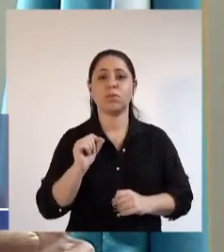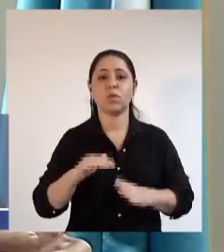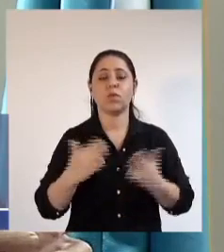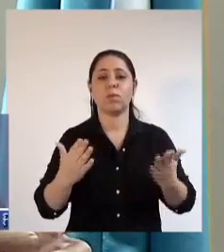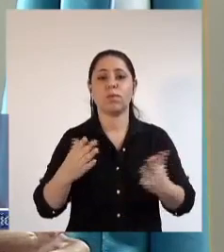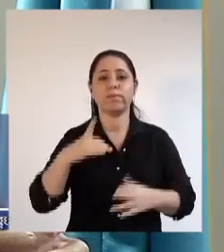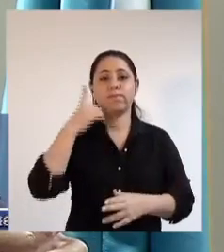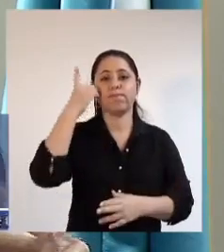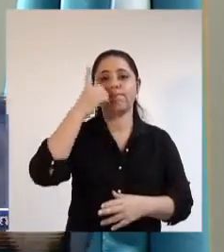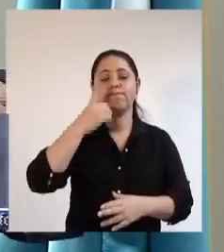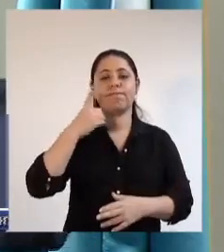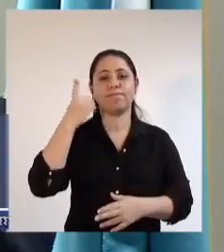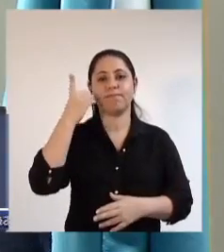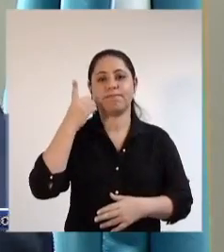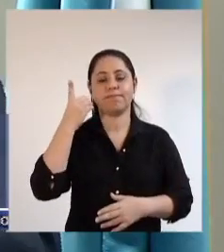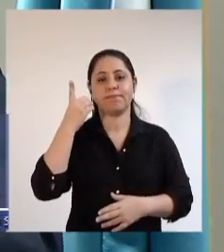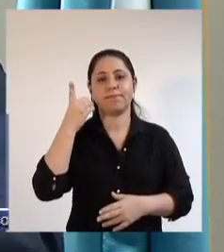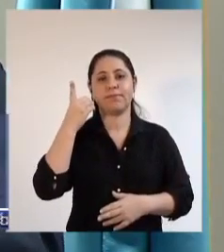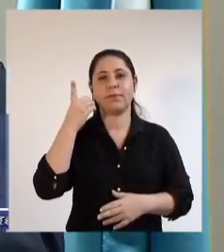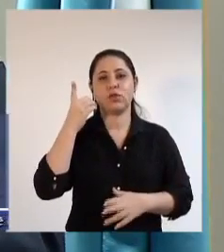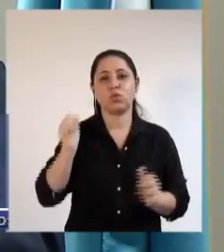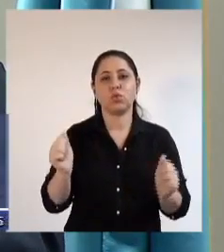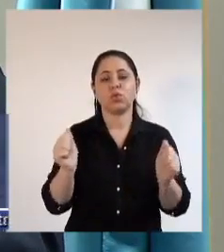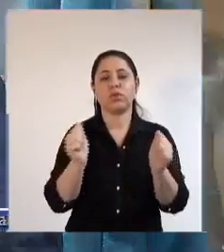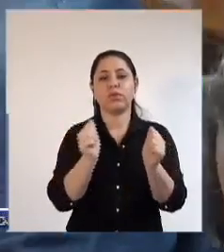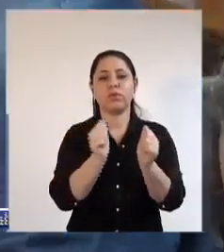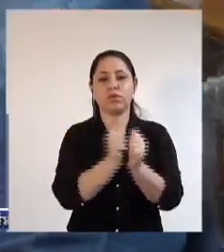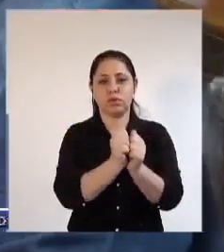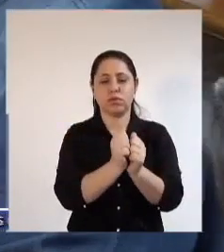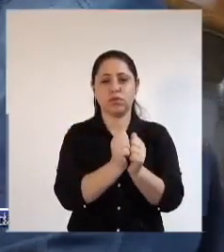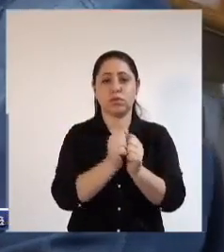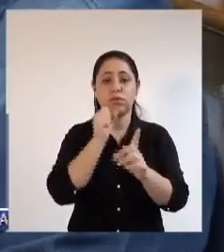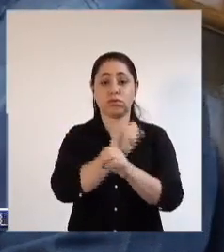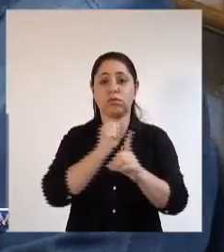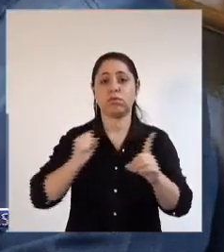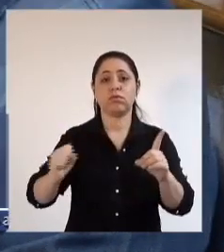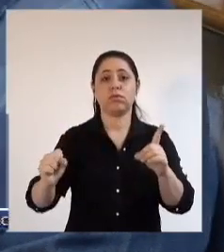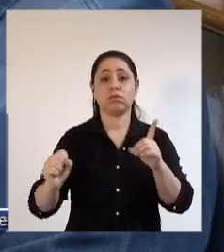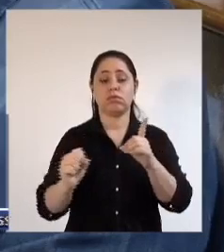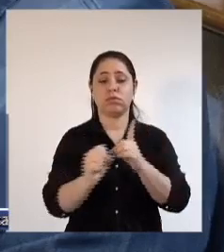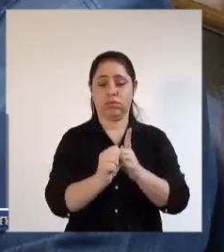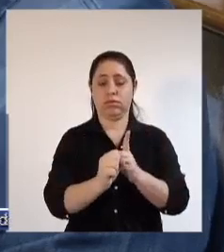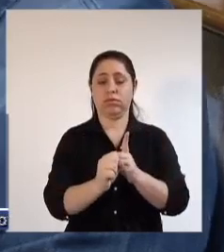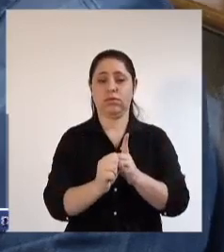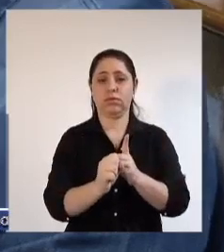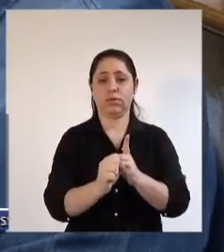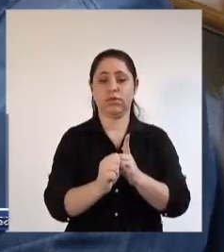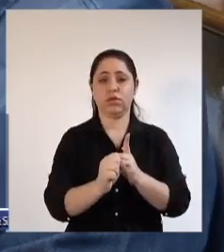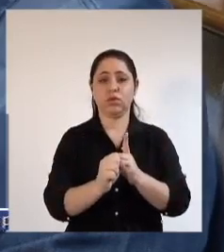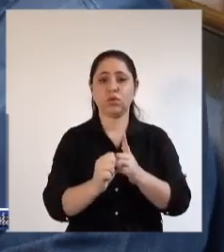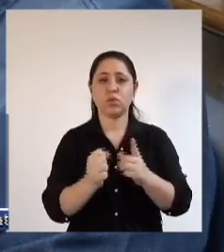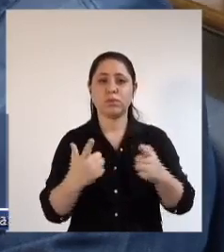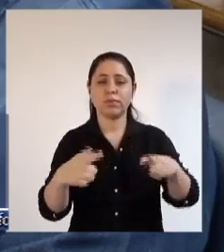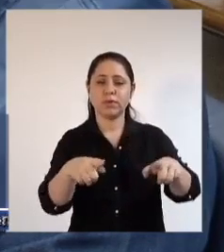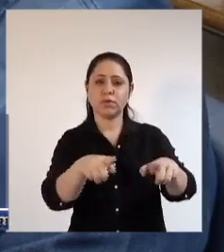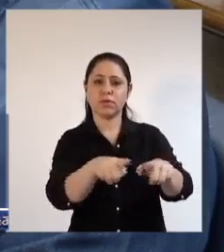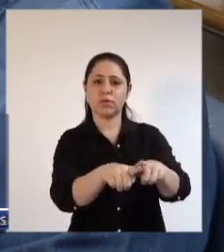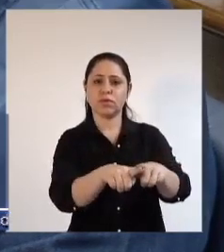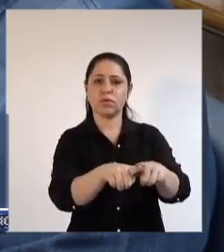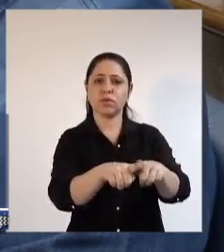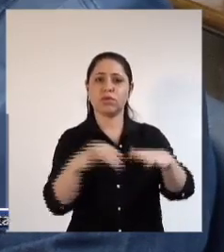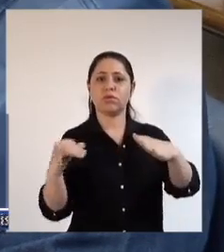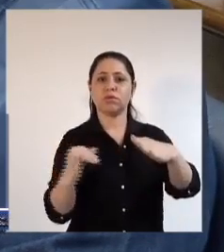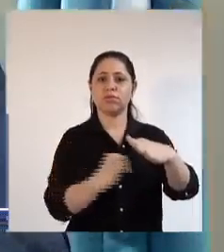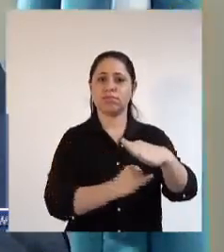deputados e em conjunto com a sociedade civil em conjunto com as